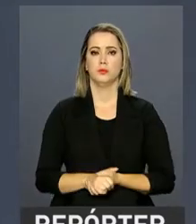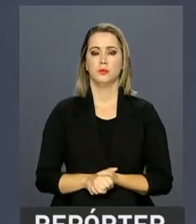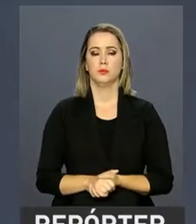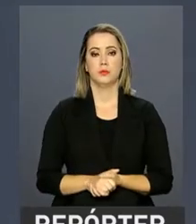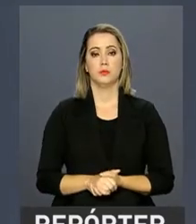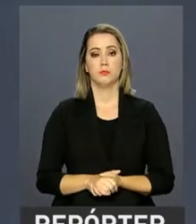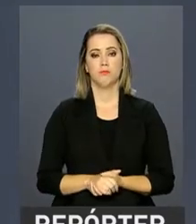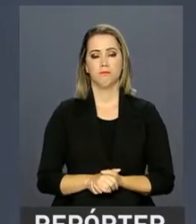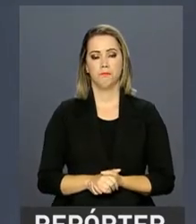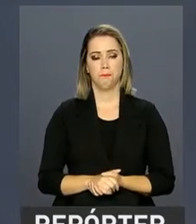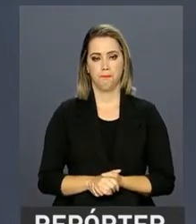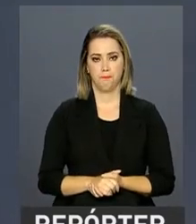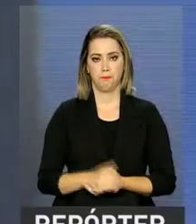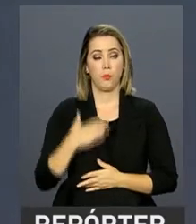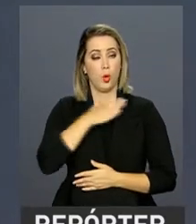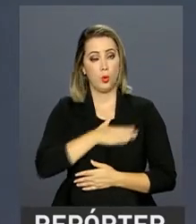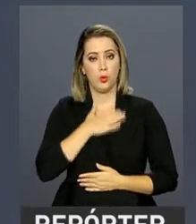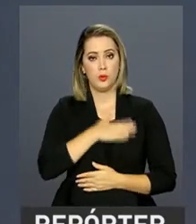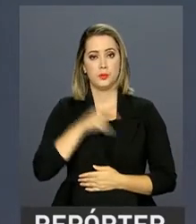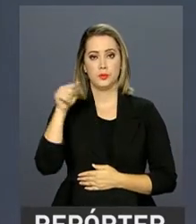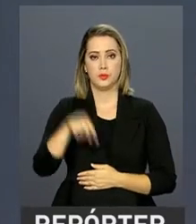é r